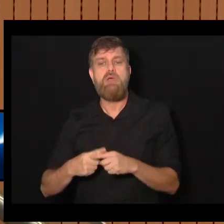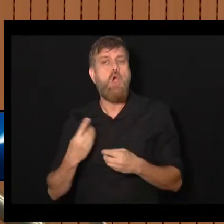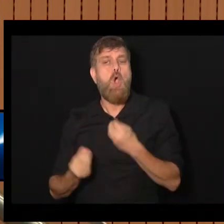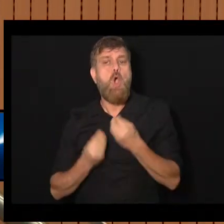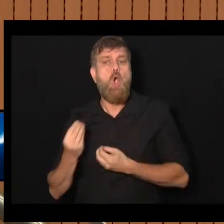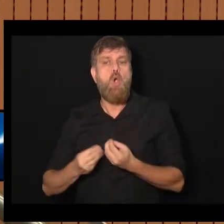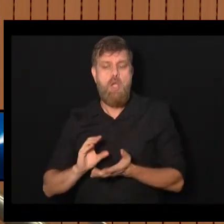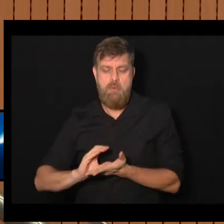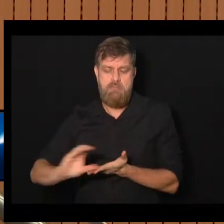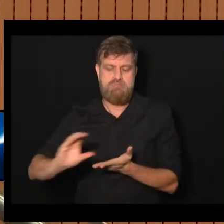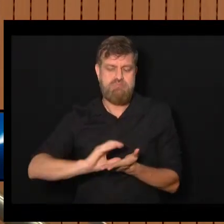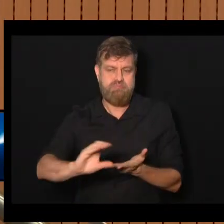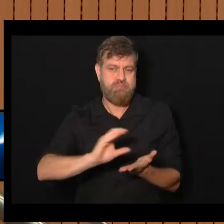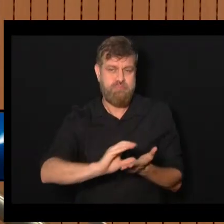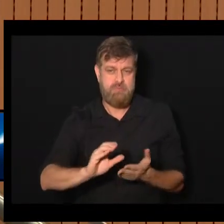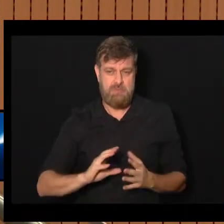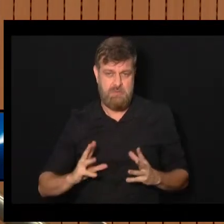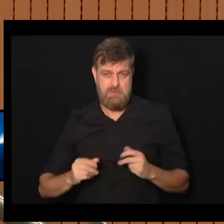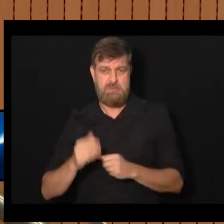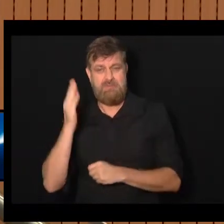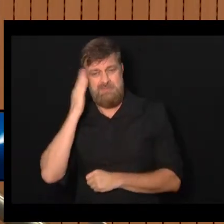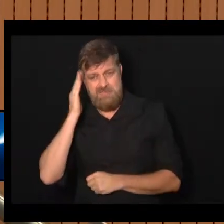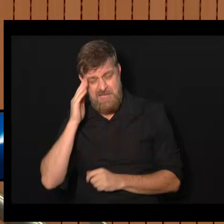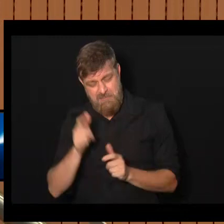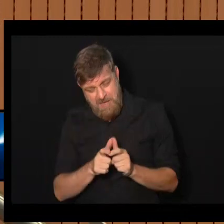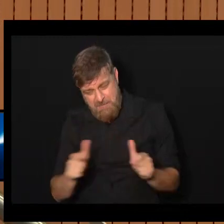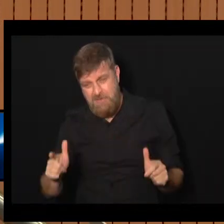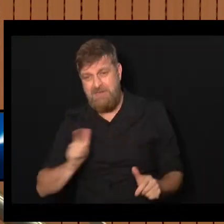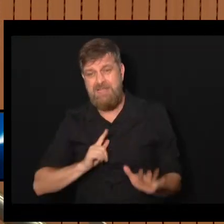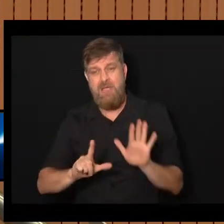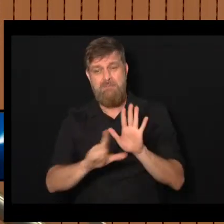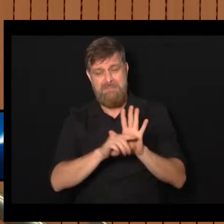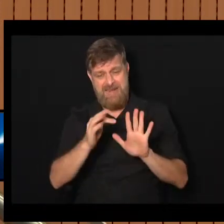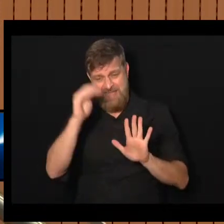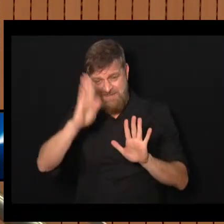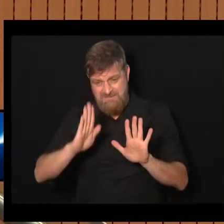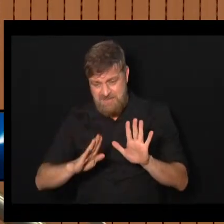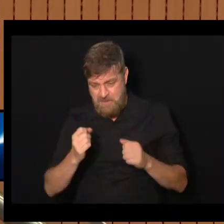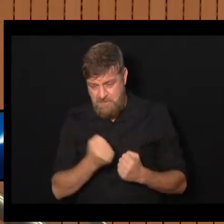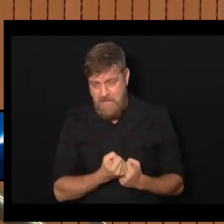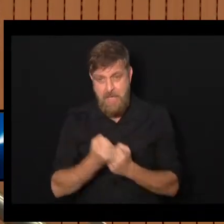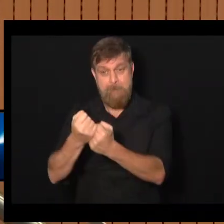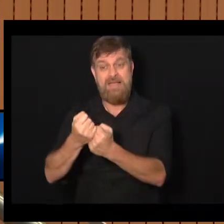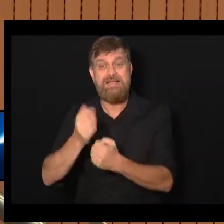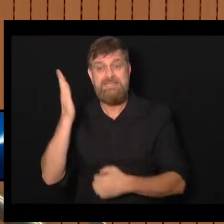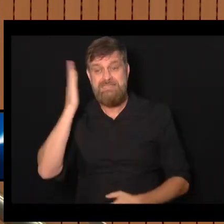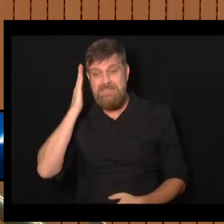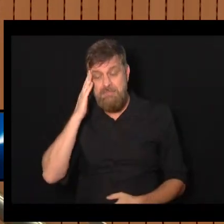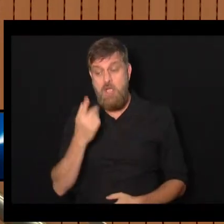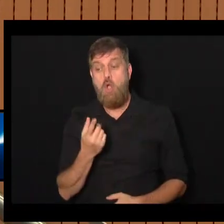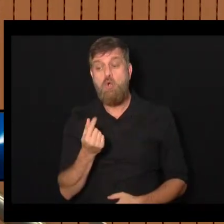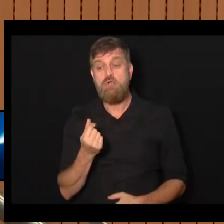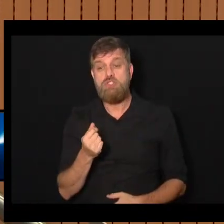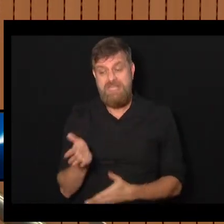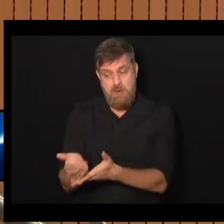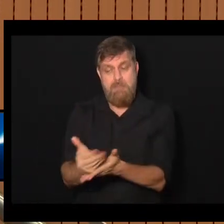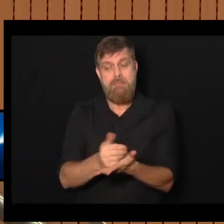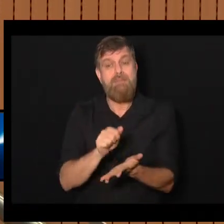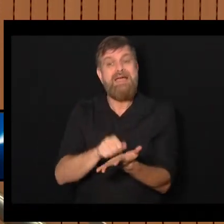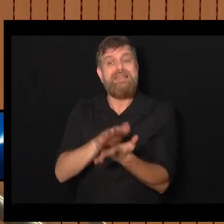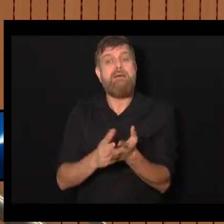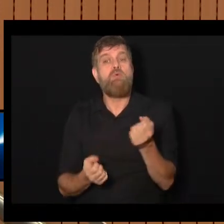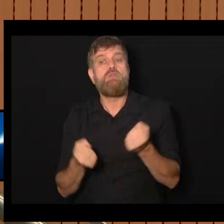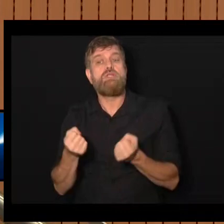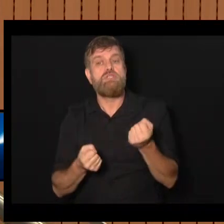empregada. Todos sabem, ou a grande maioria, que existe lei federal que ampara a destinação correta desse dinheiro.